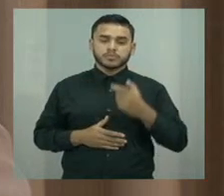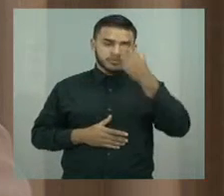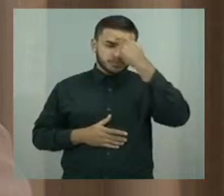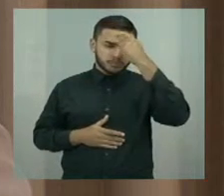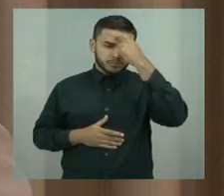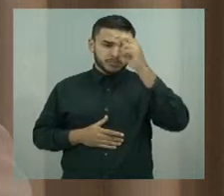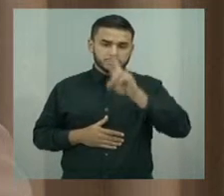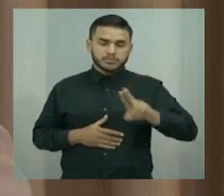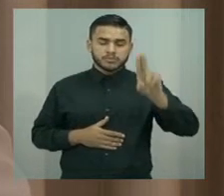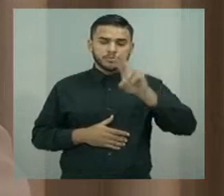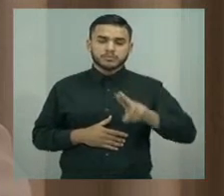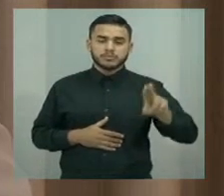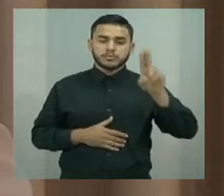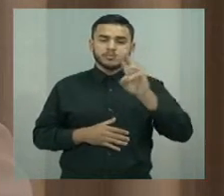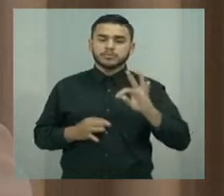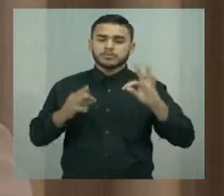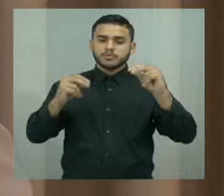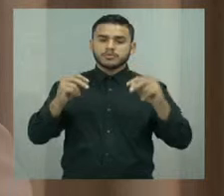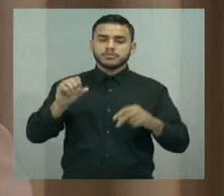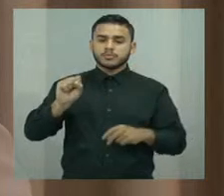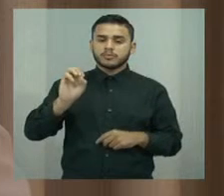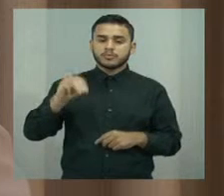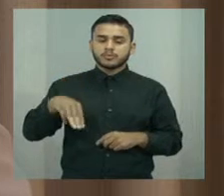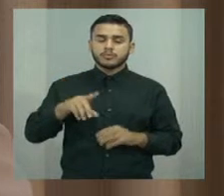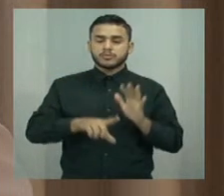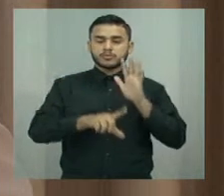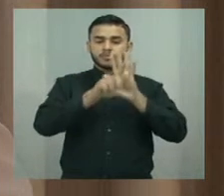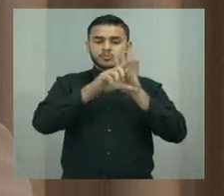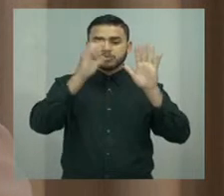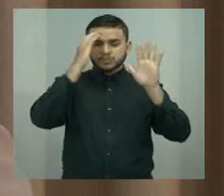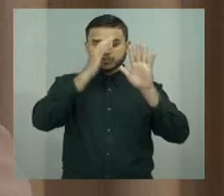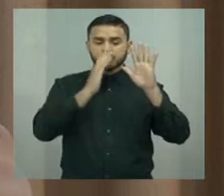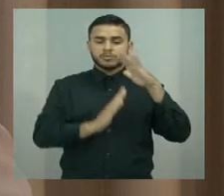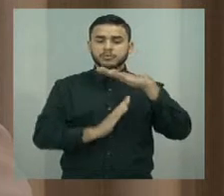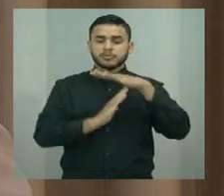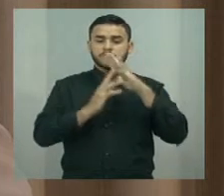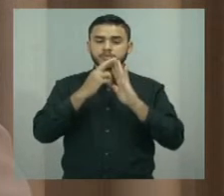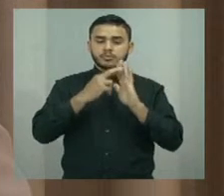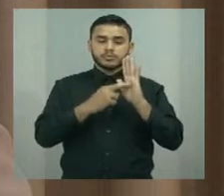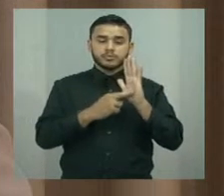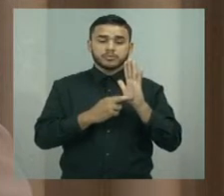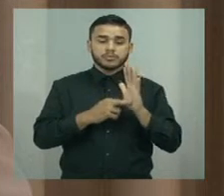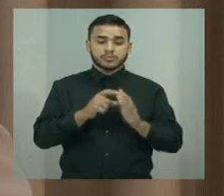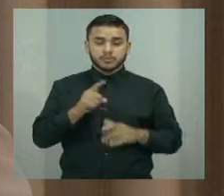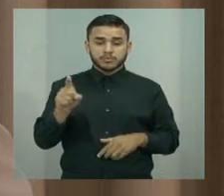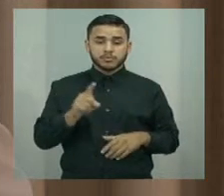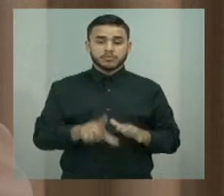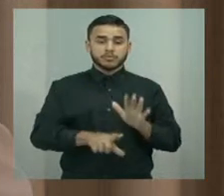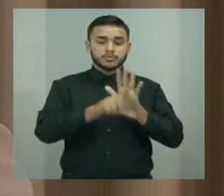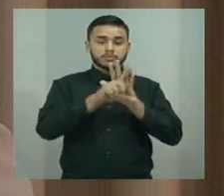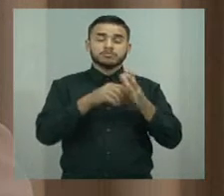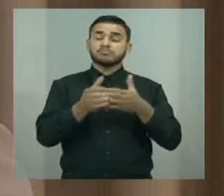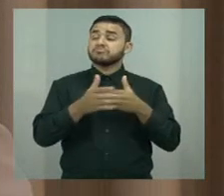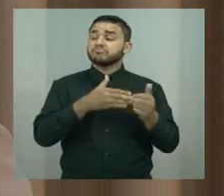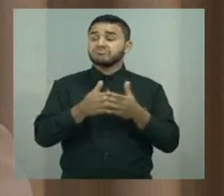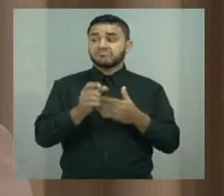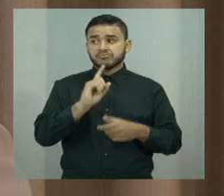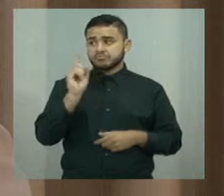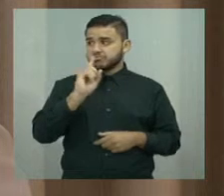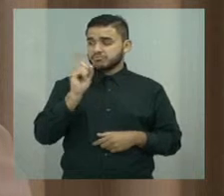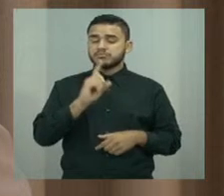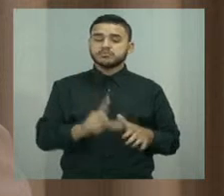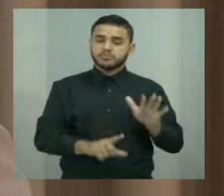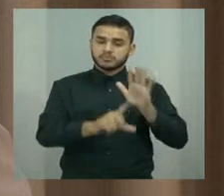consciência, utilizar o som, respeitar a legislação, né, os limites. Eles não estão aí por acaso,